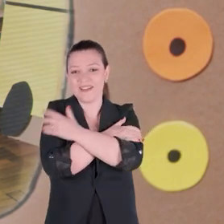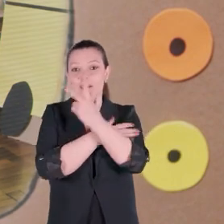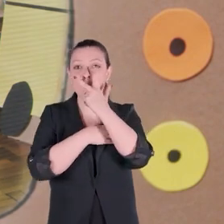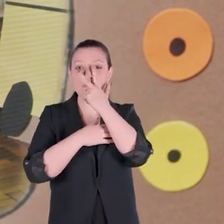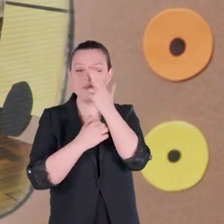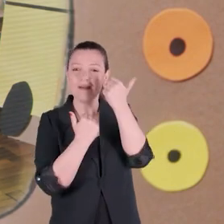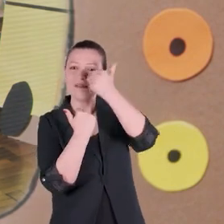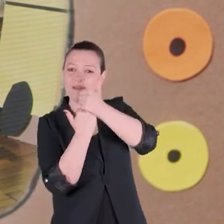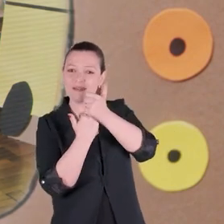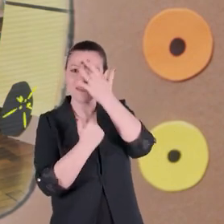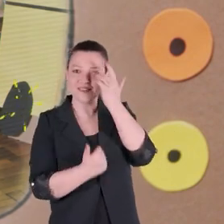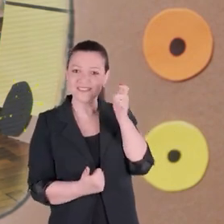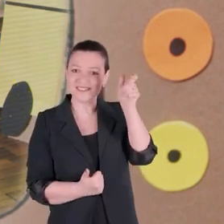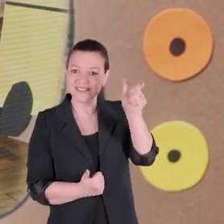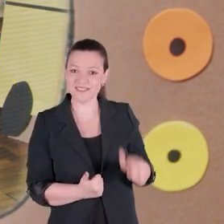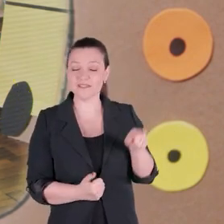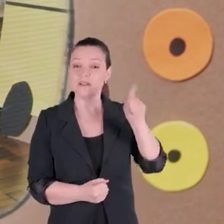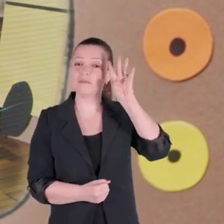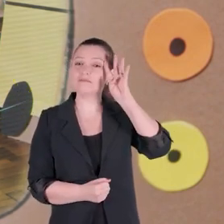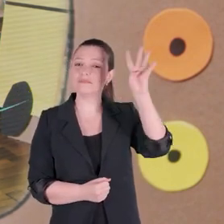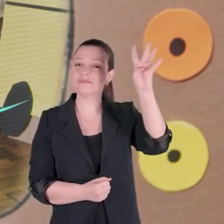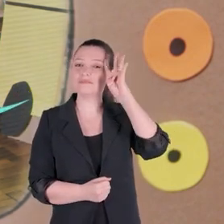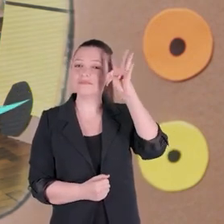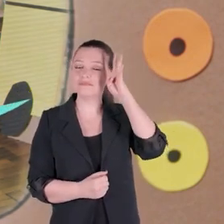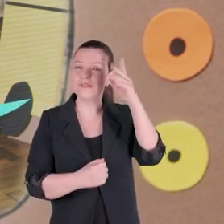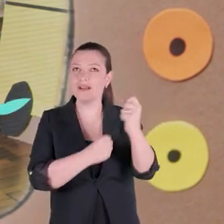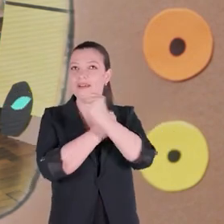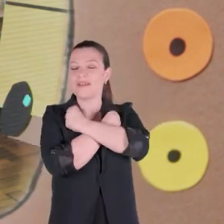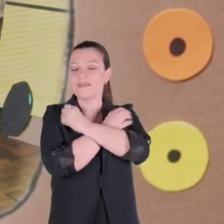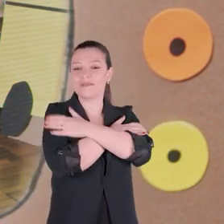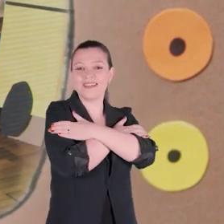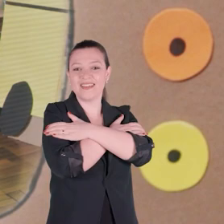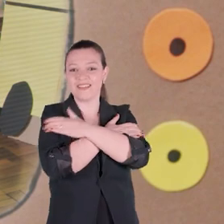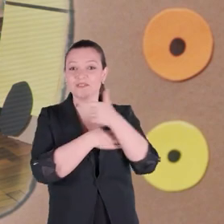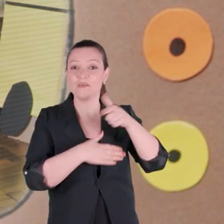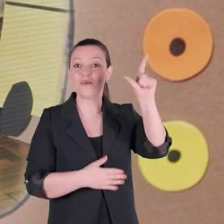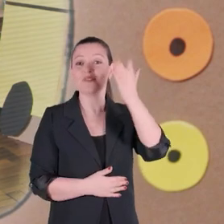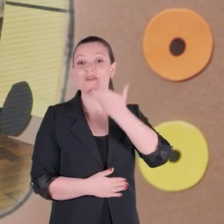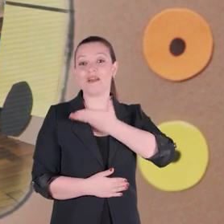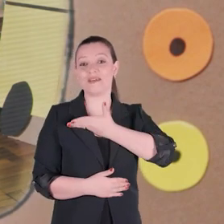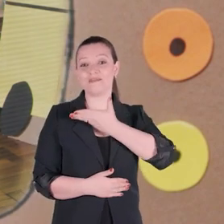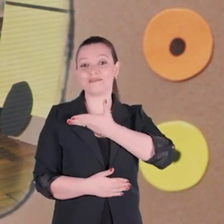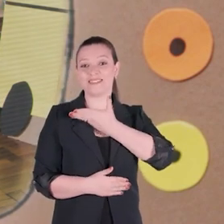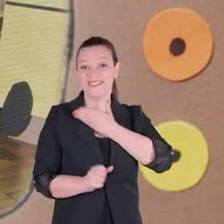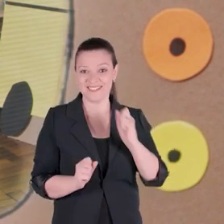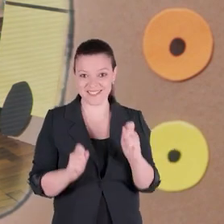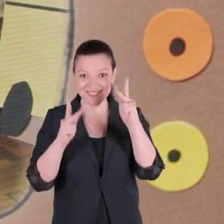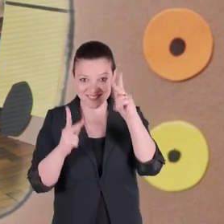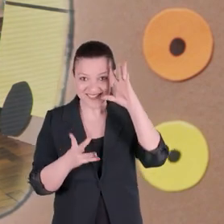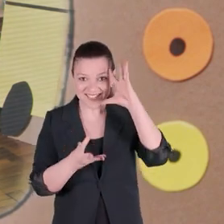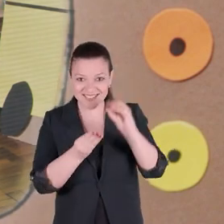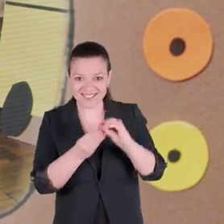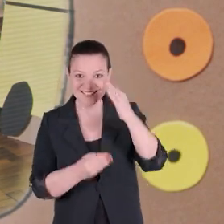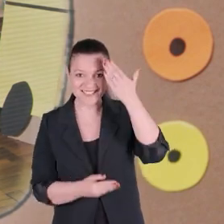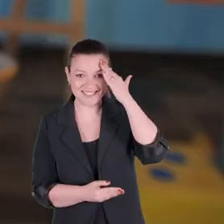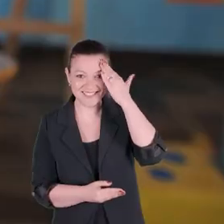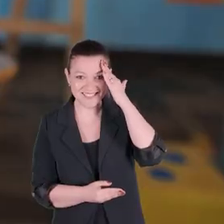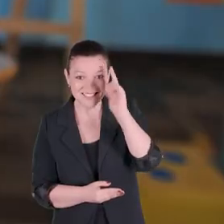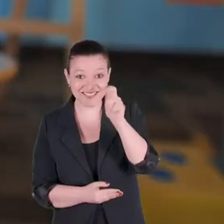se estivesse abraçando o outro. Imaginar que você está recebendo um abraço do outro no seu próximo